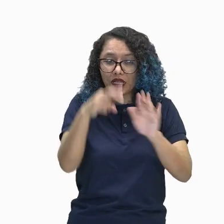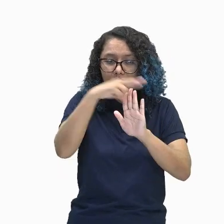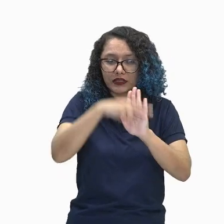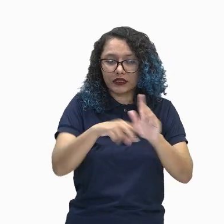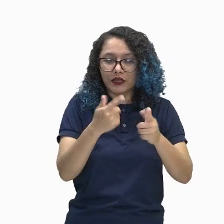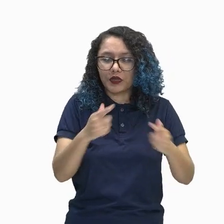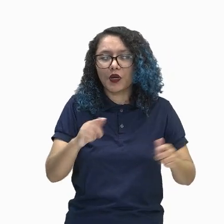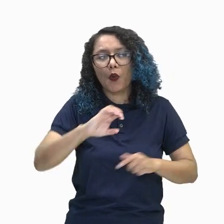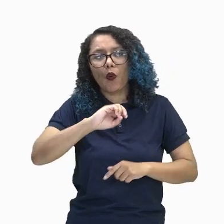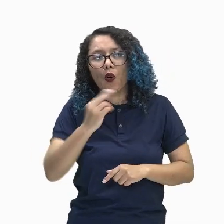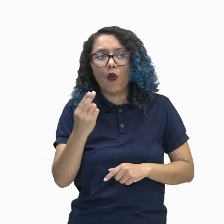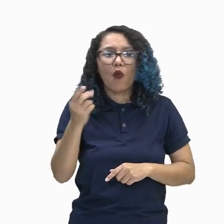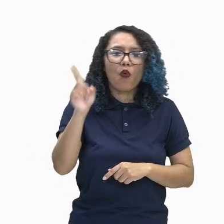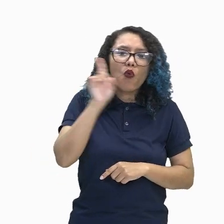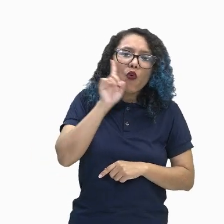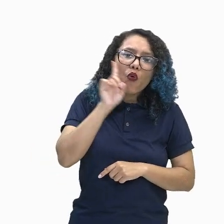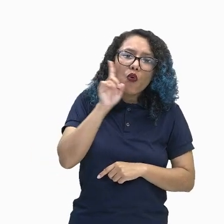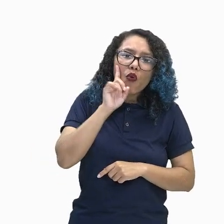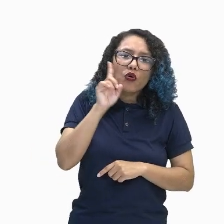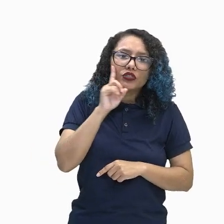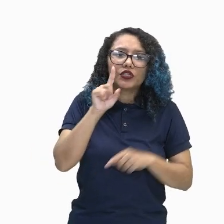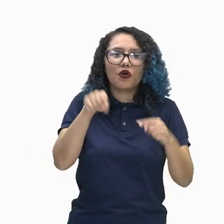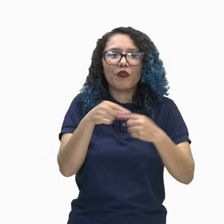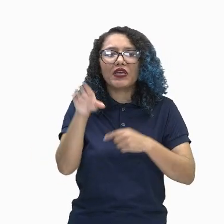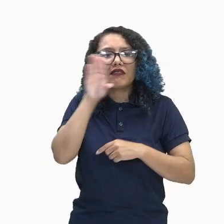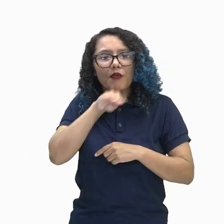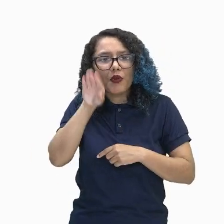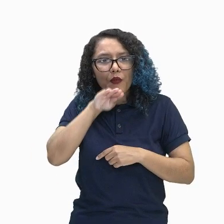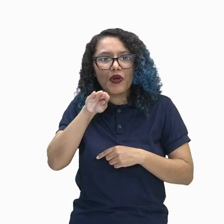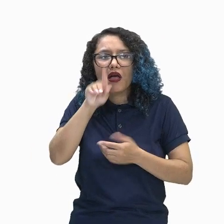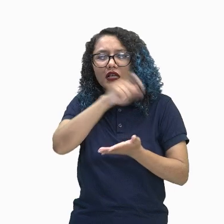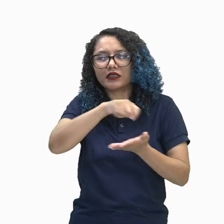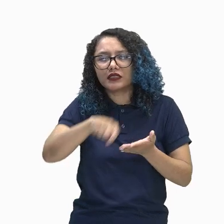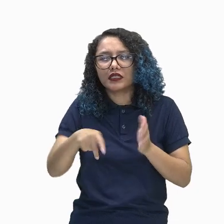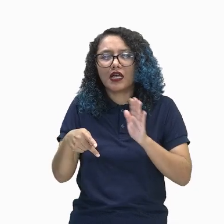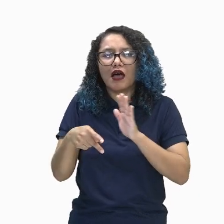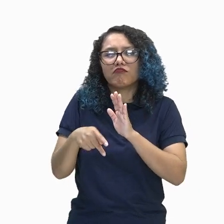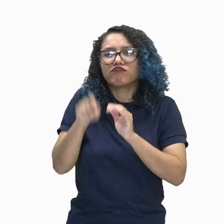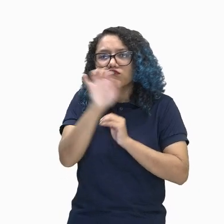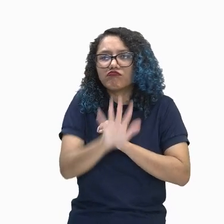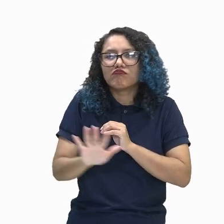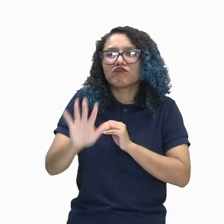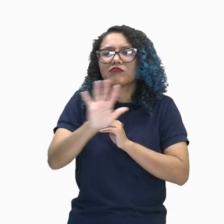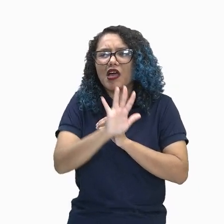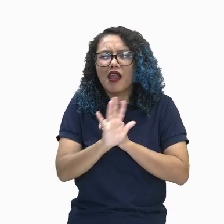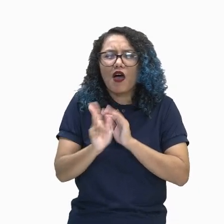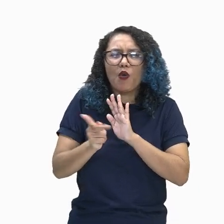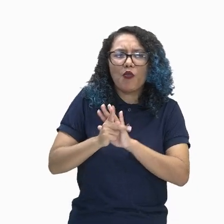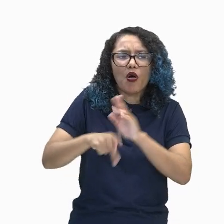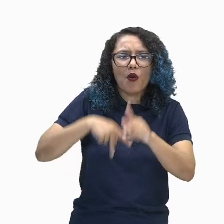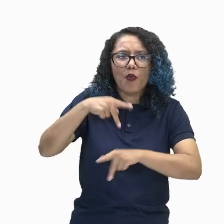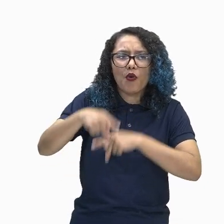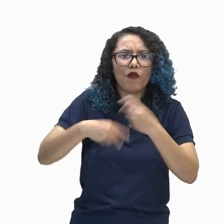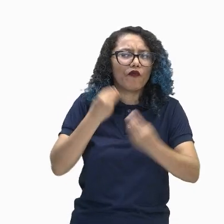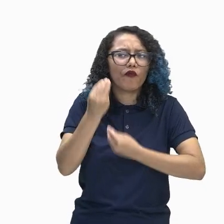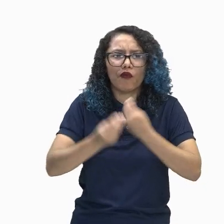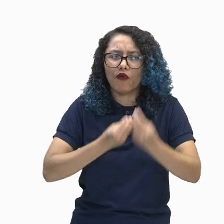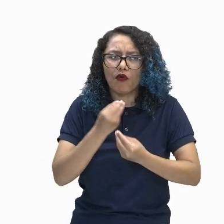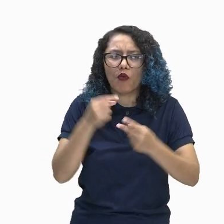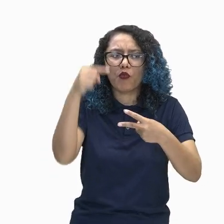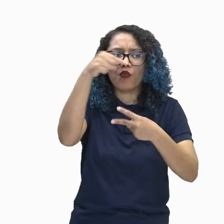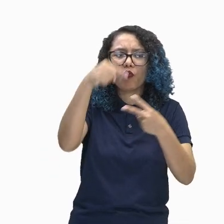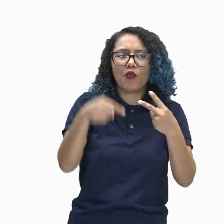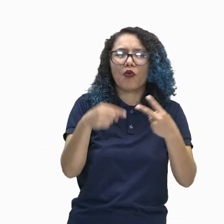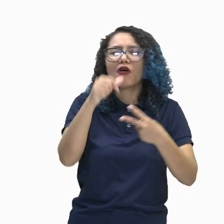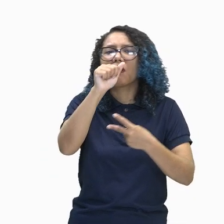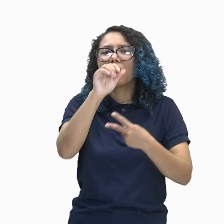coloquial, de acordo com a fala e a escrita popular. O que vocês acham? Qual dessas alternativas aí você